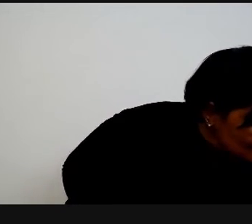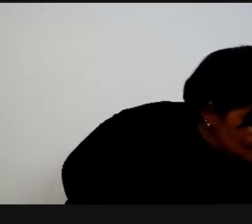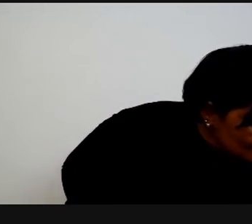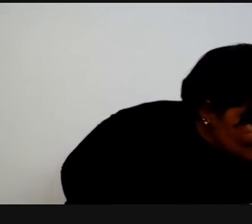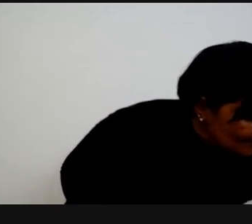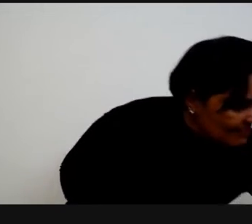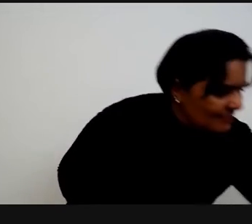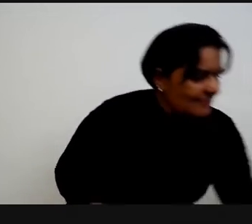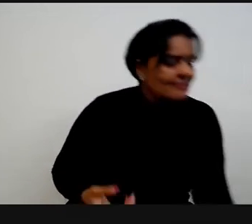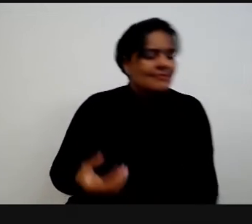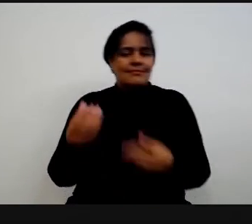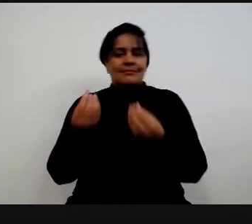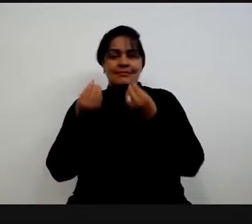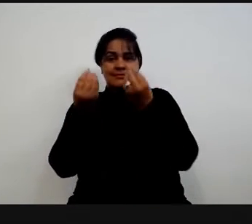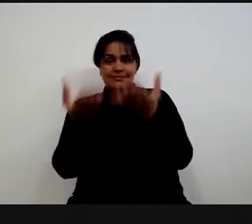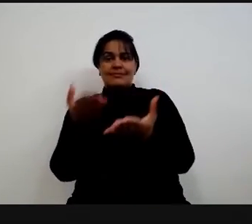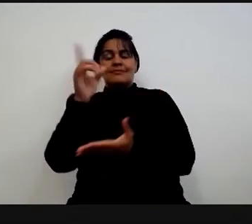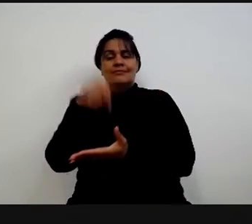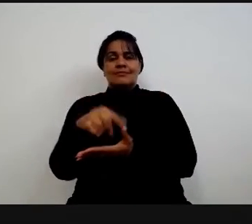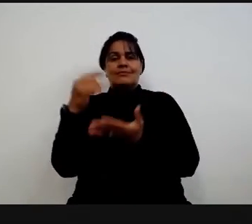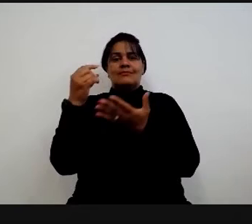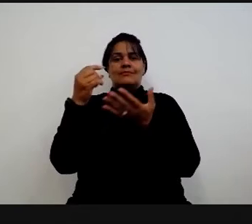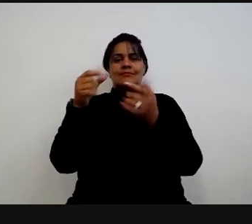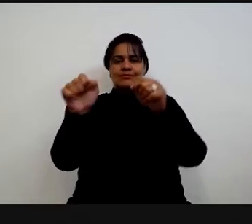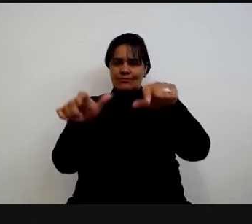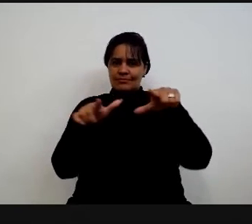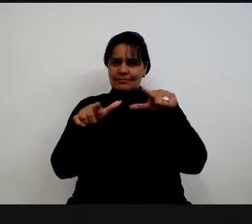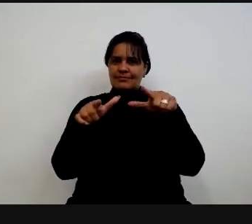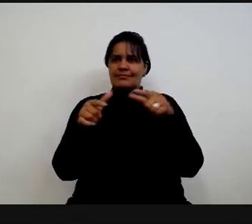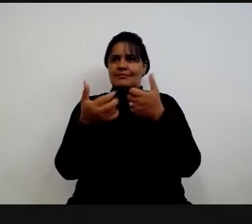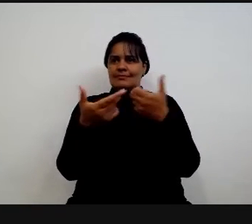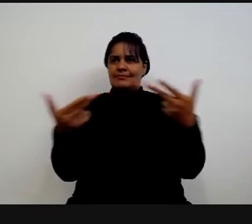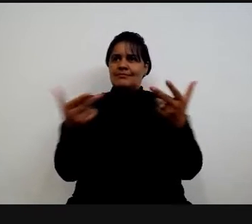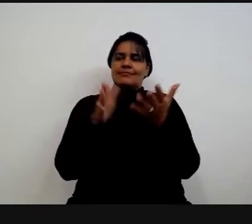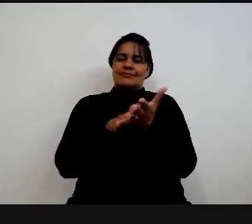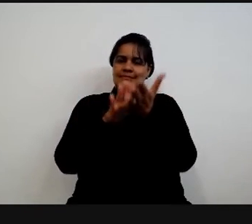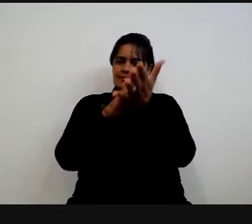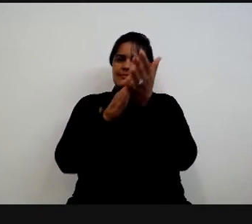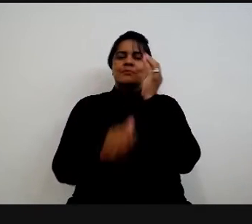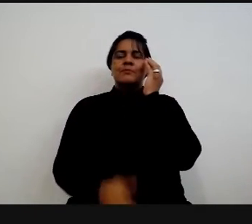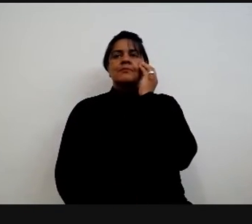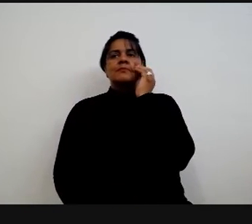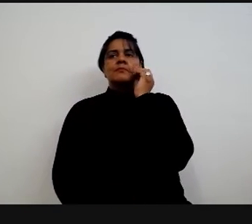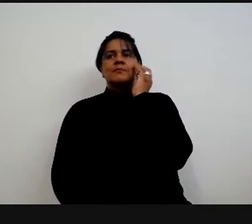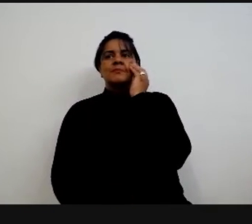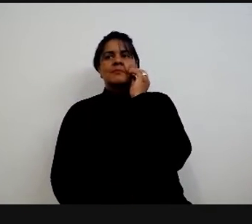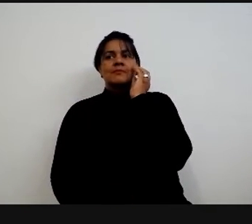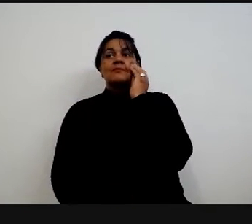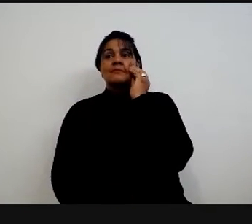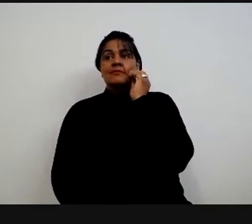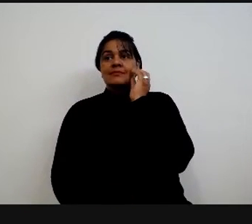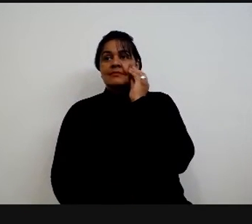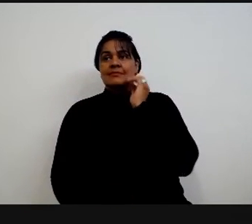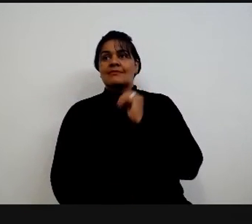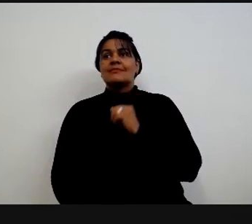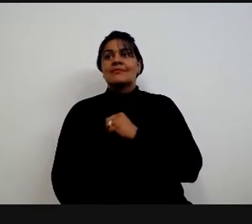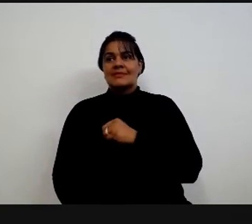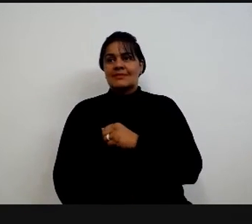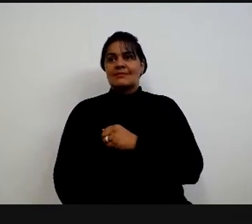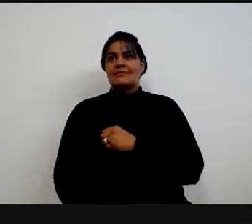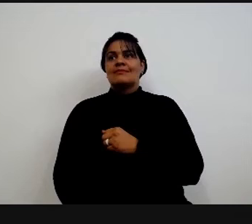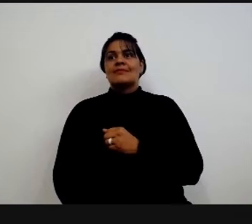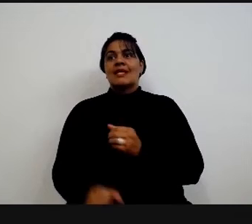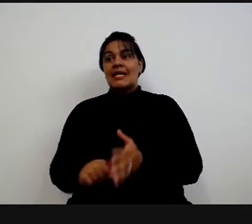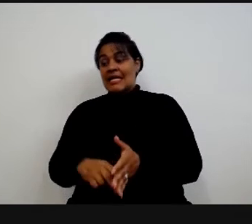Florian, esse certificado como homenagem e reconhecimento. Muito obrigado, Deus. E com